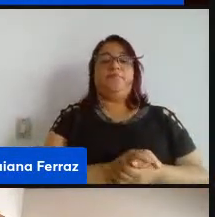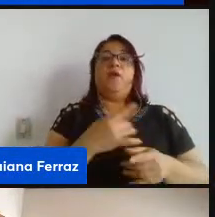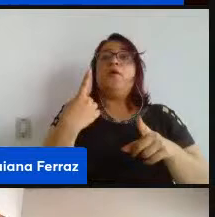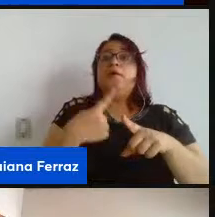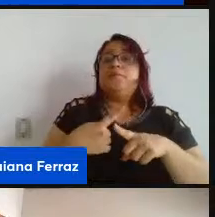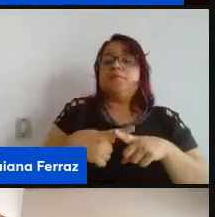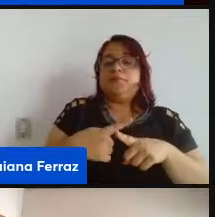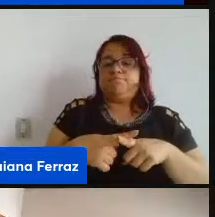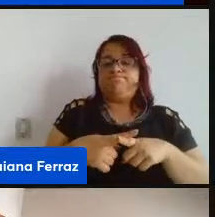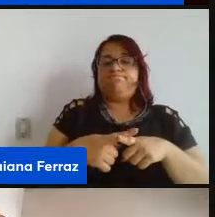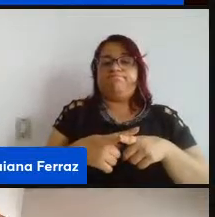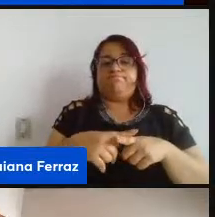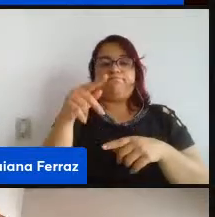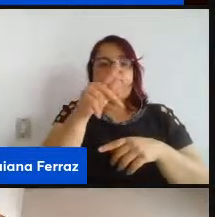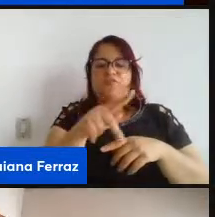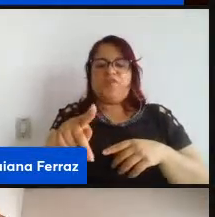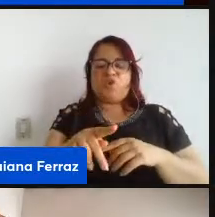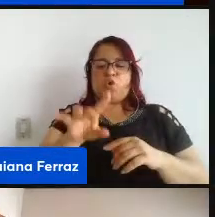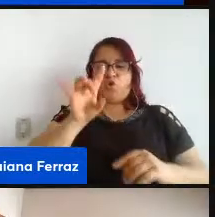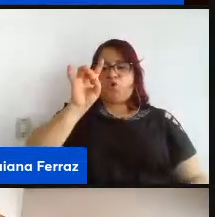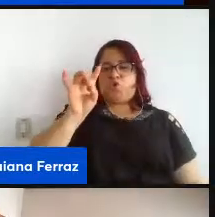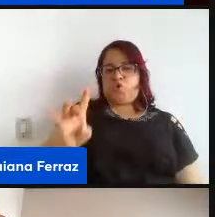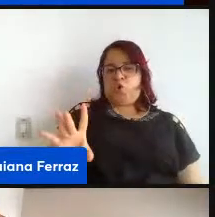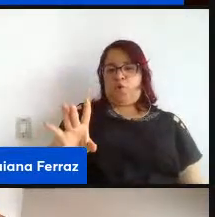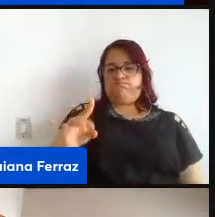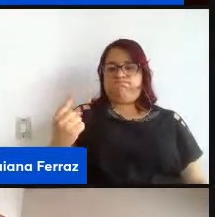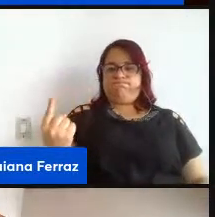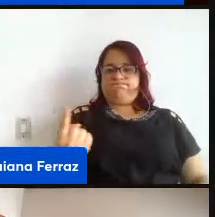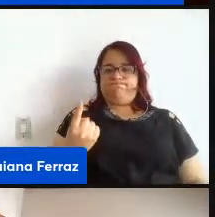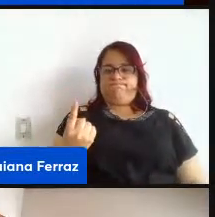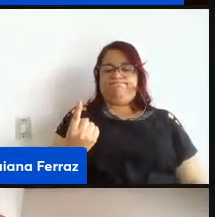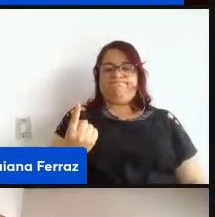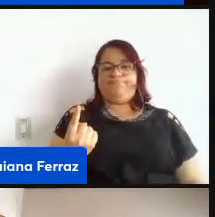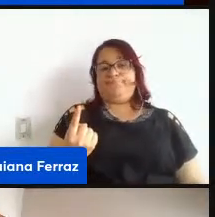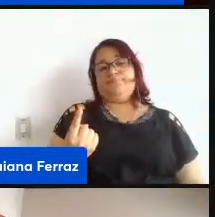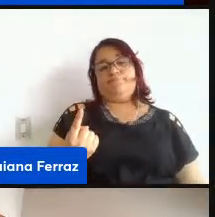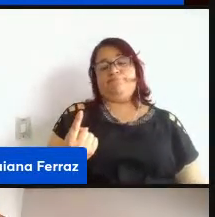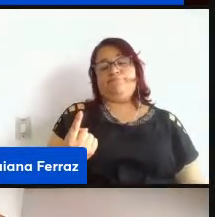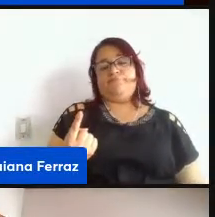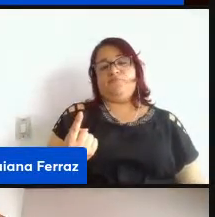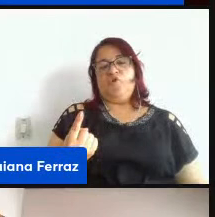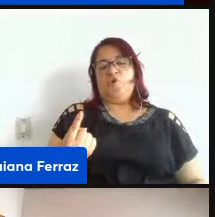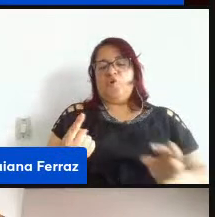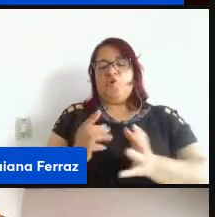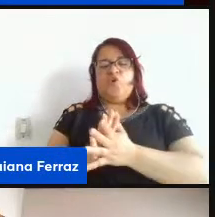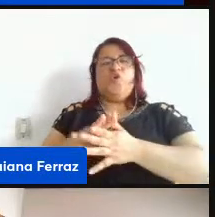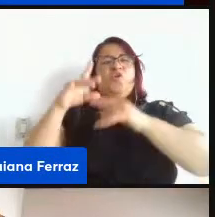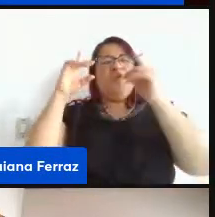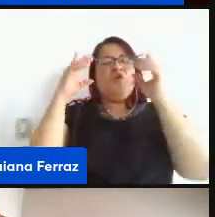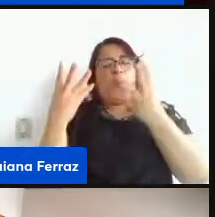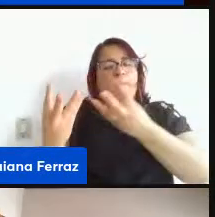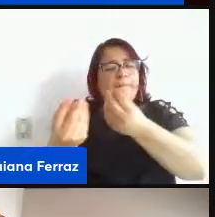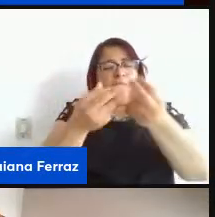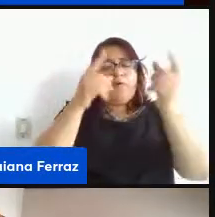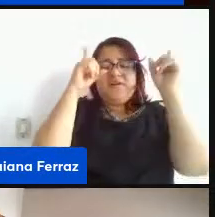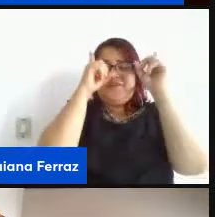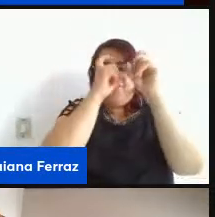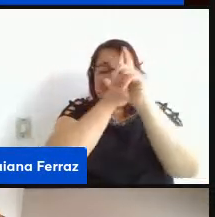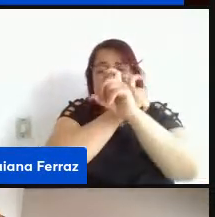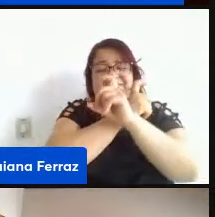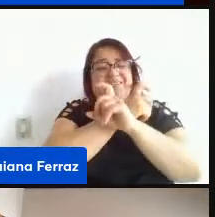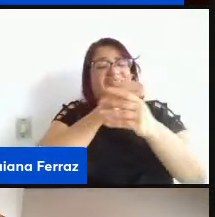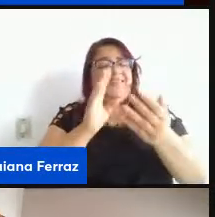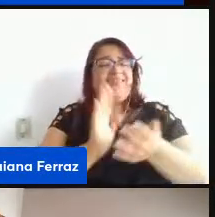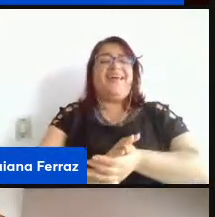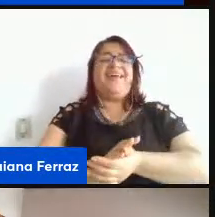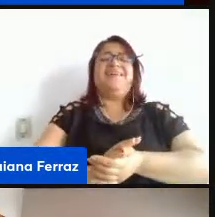Porque sozinho... Né? Muitas vezes o professor sozinho, com muitas dificuldades, é muito penoso